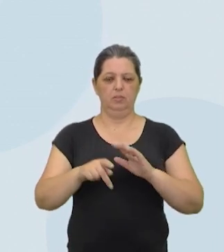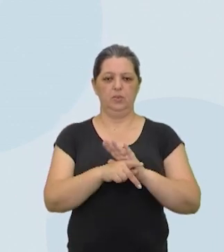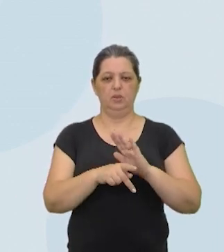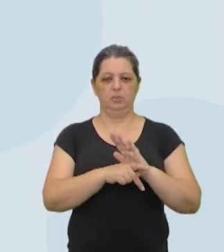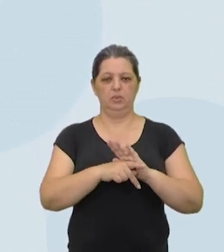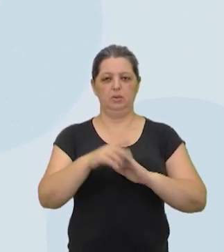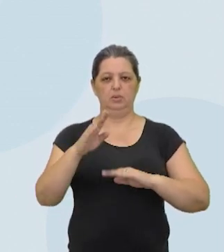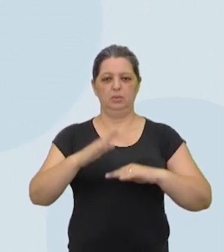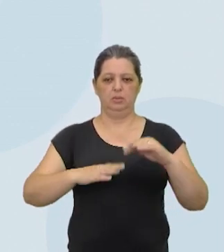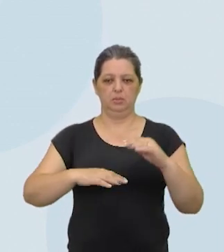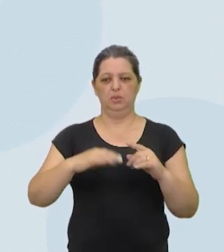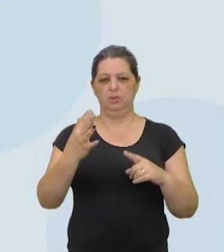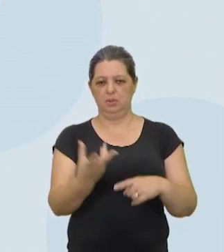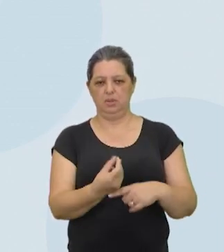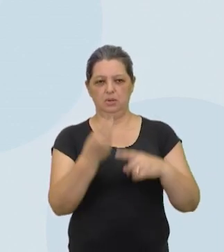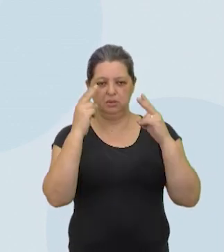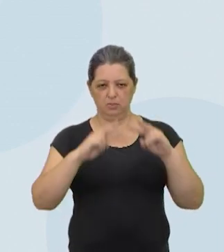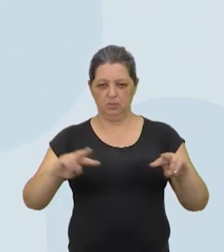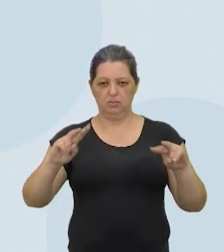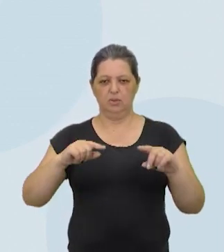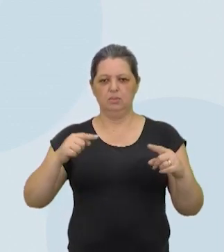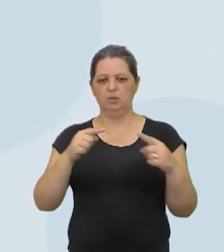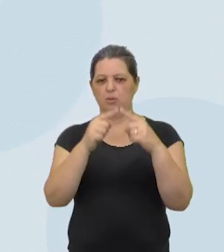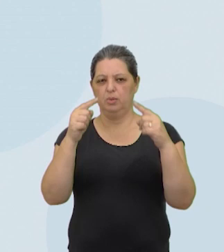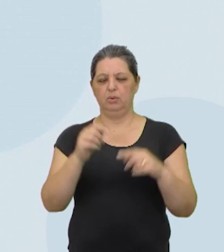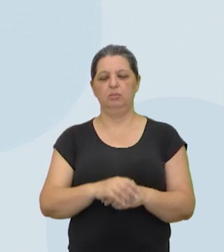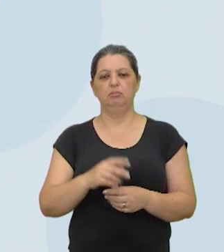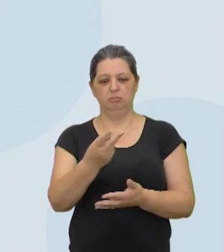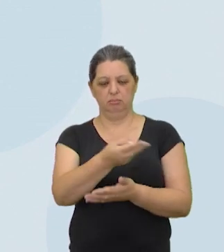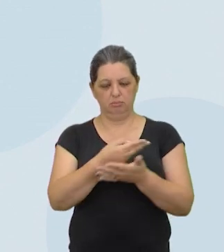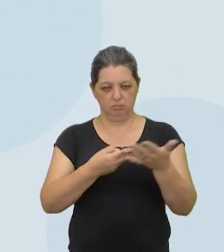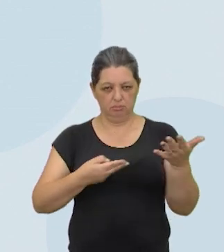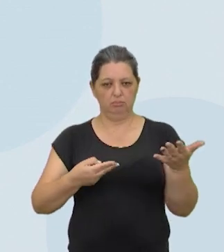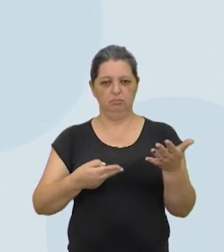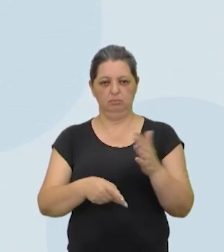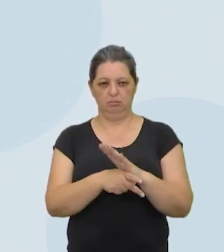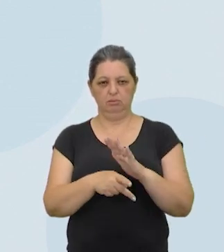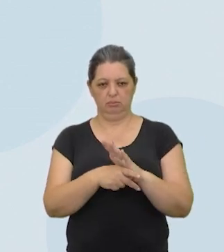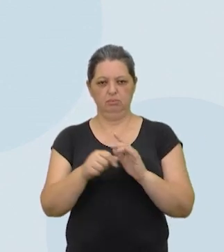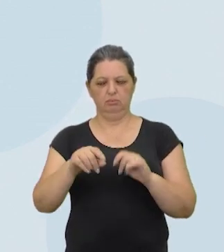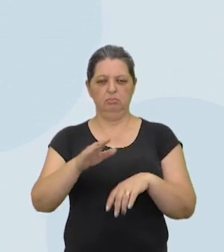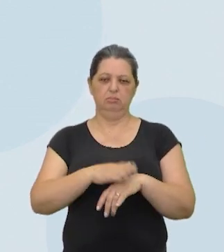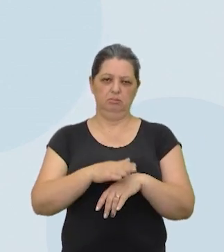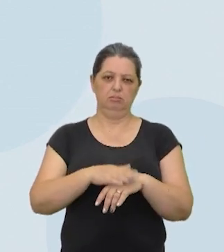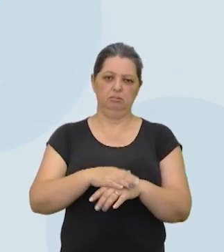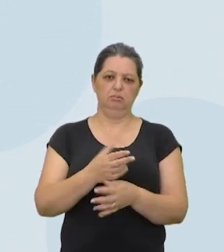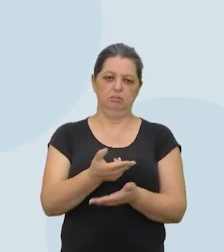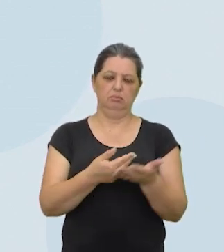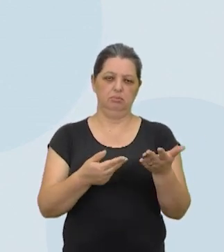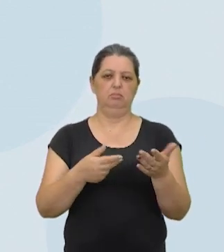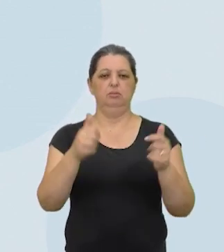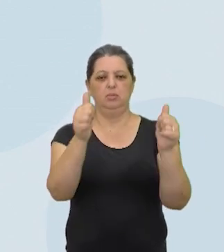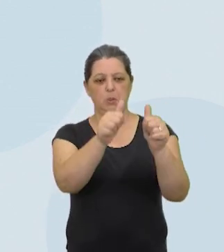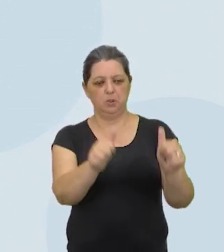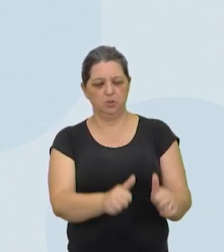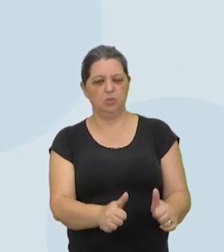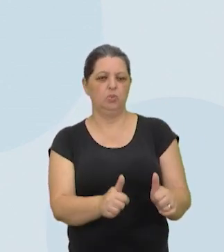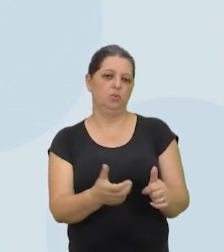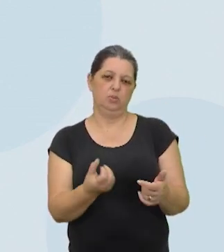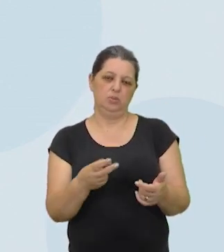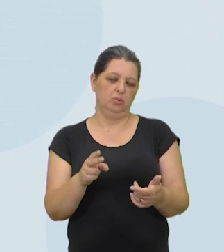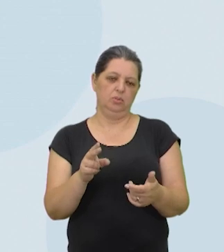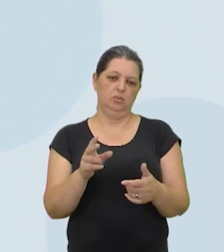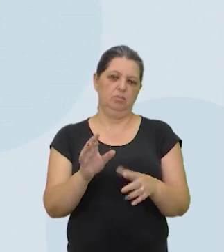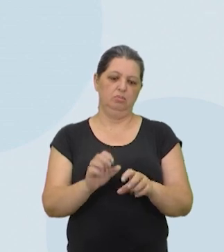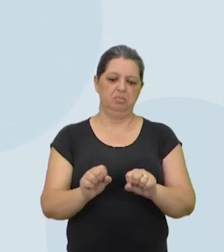visuais investigadas hoje você mais se identificou? Faça um desenho inspirado nela ou faça ela mesma, faça uma escultura, faça um desenho,